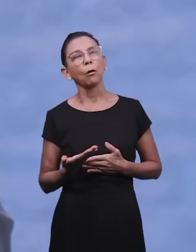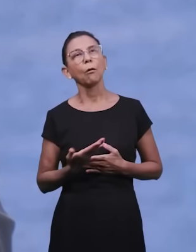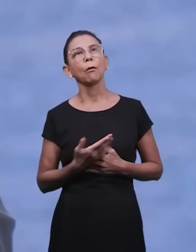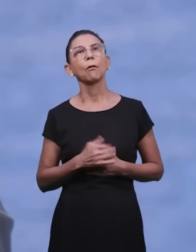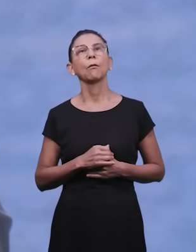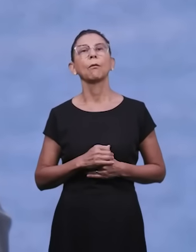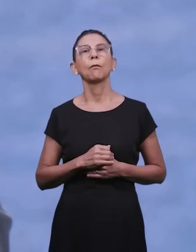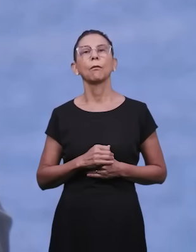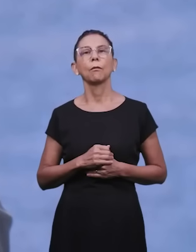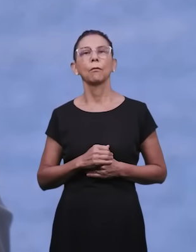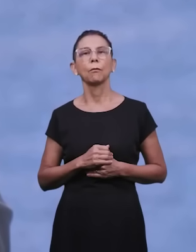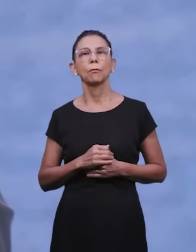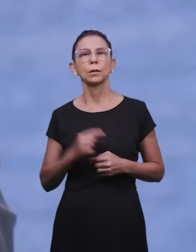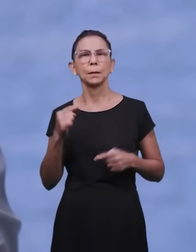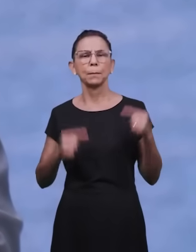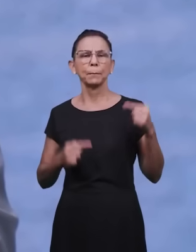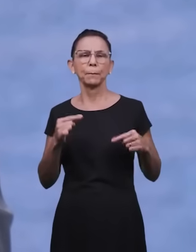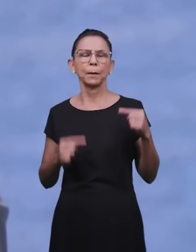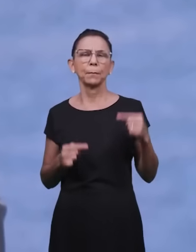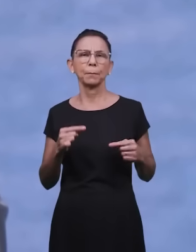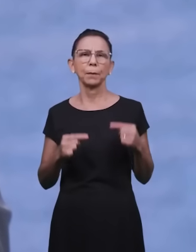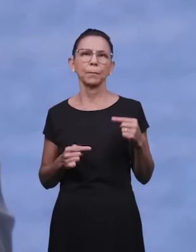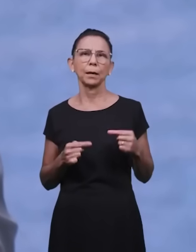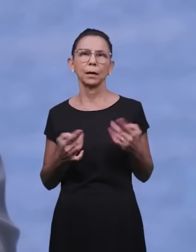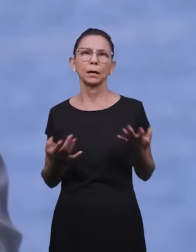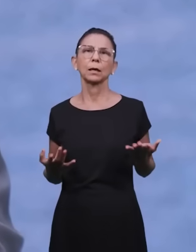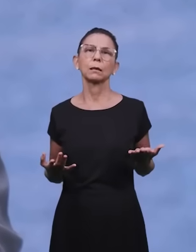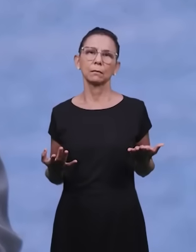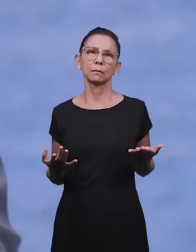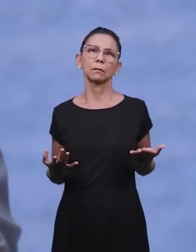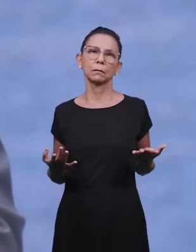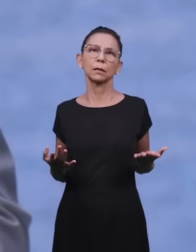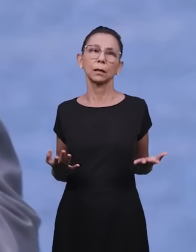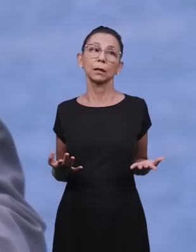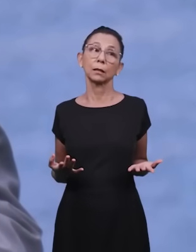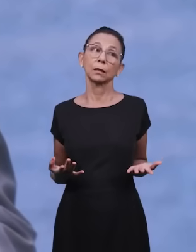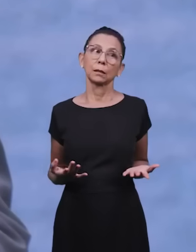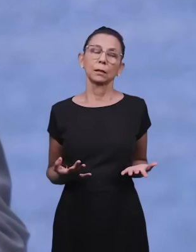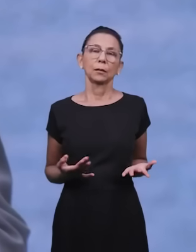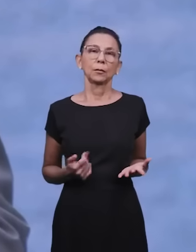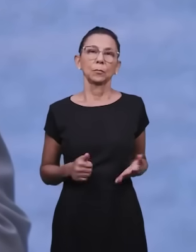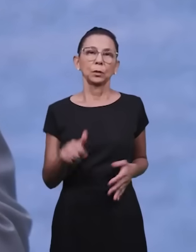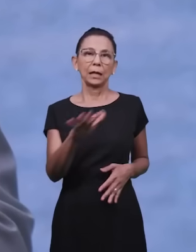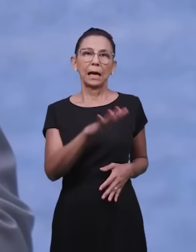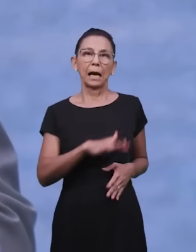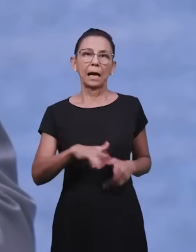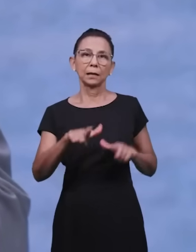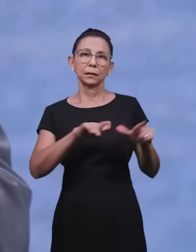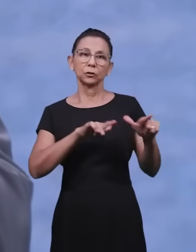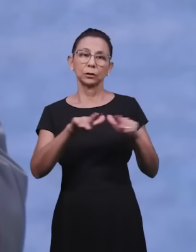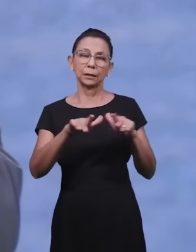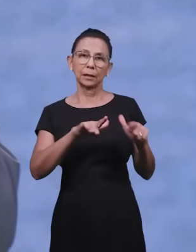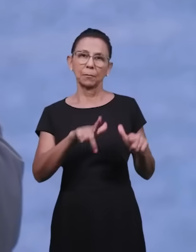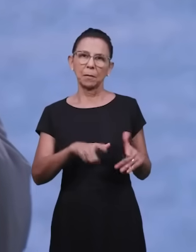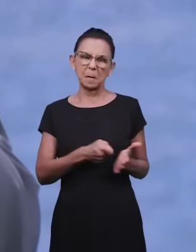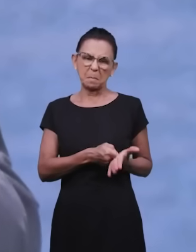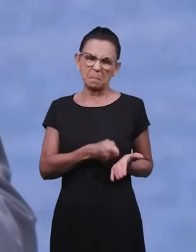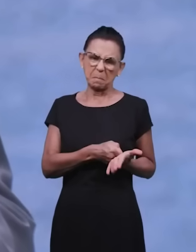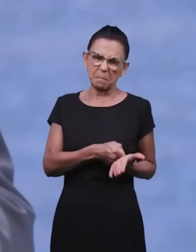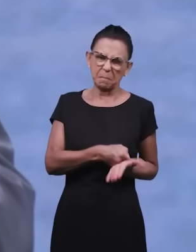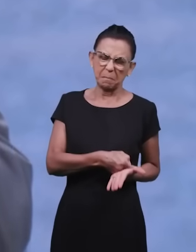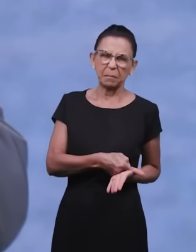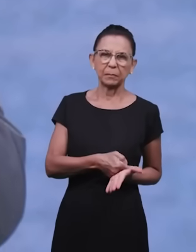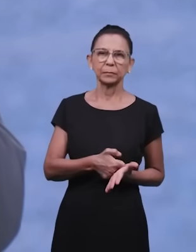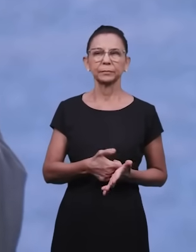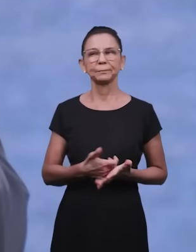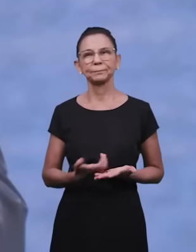exame, da prova, da concorrência, que, aliás, o mercado trabalha fortemente em